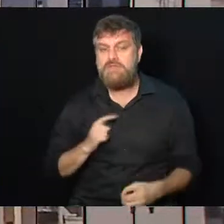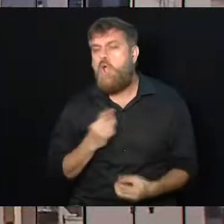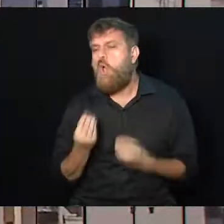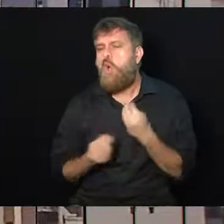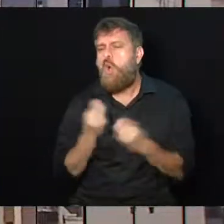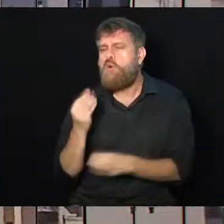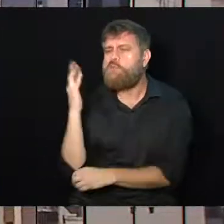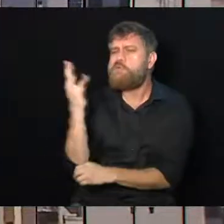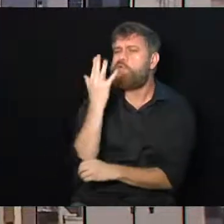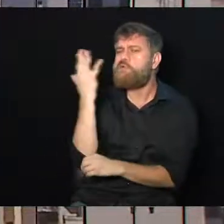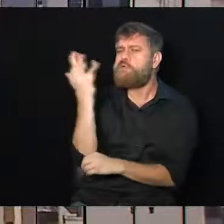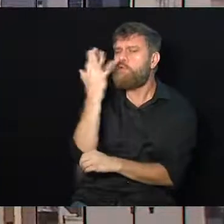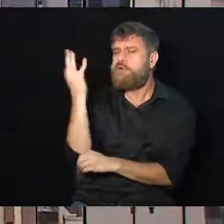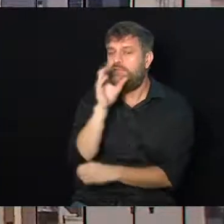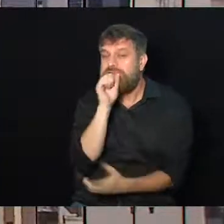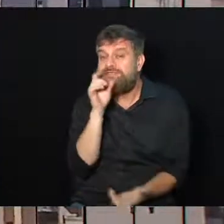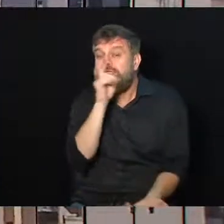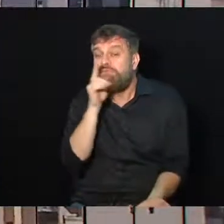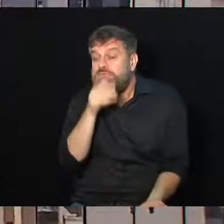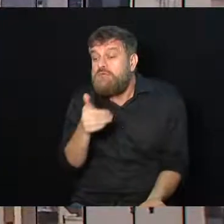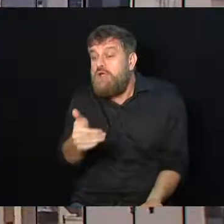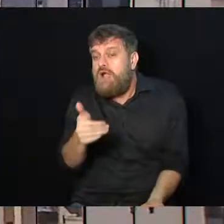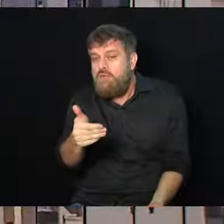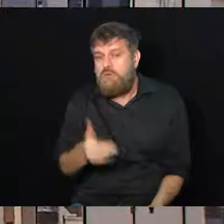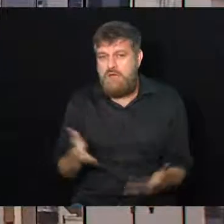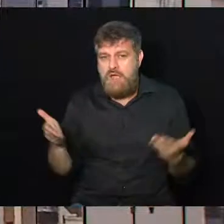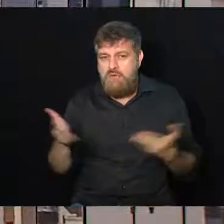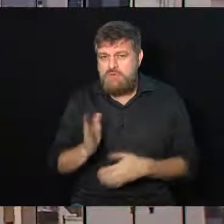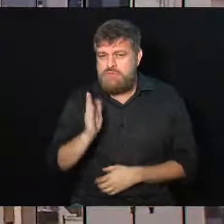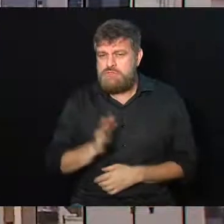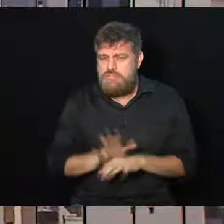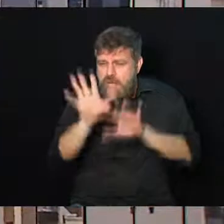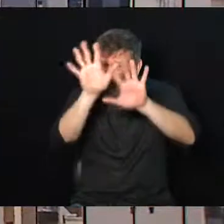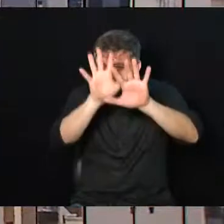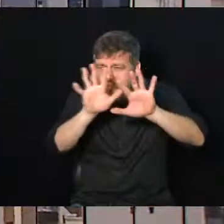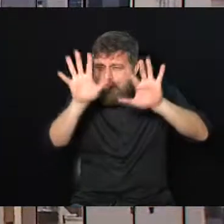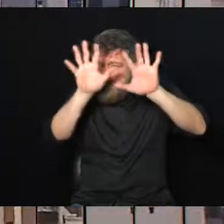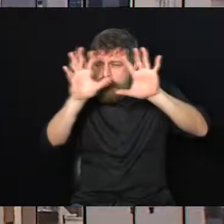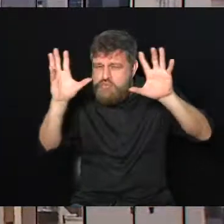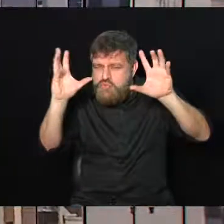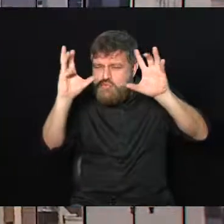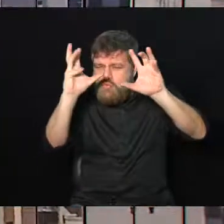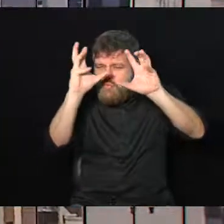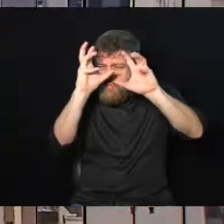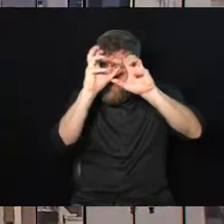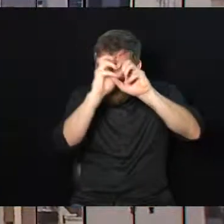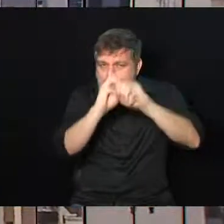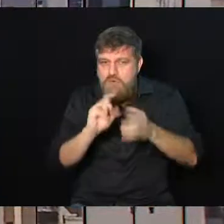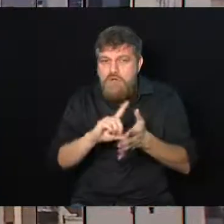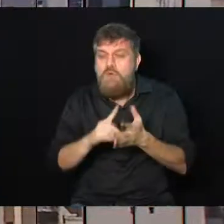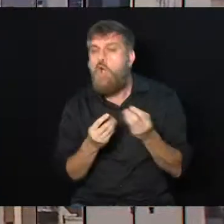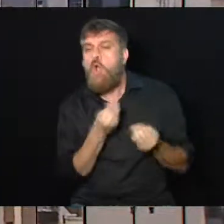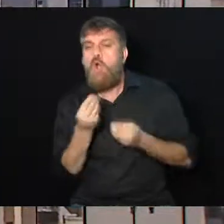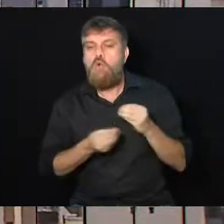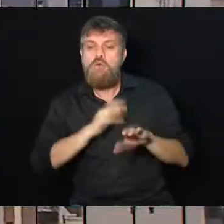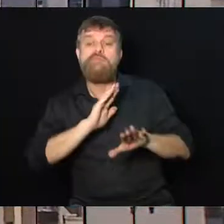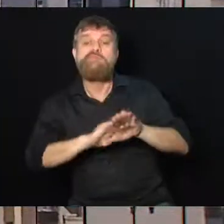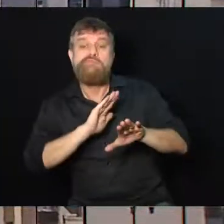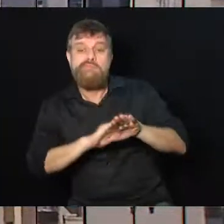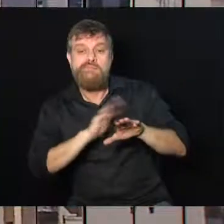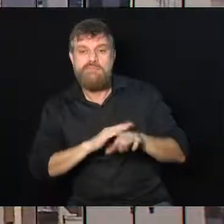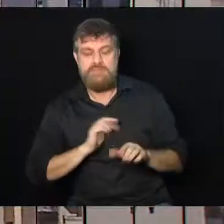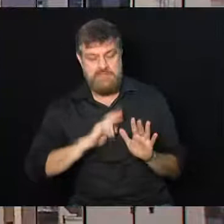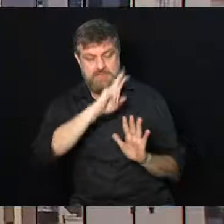que vai ficar o tempo no fim de semana? Hoje já está mais nublado, hein? A volta do quadro Como Eu Faço. Tem o